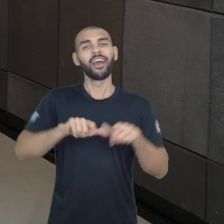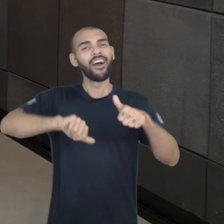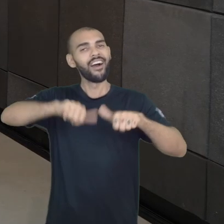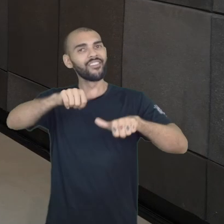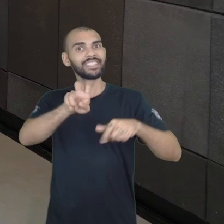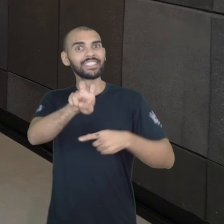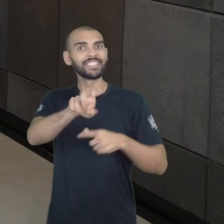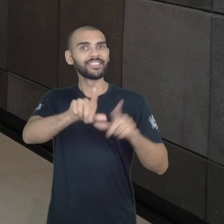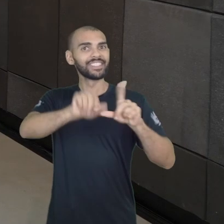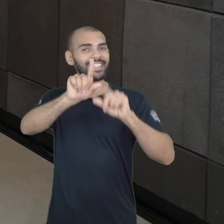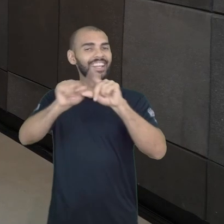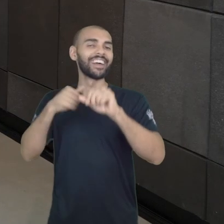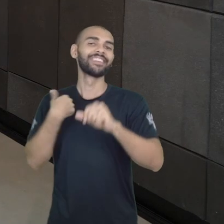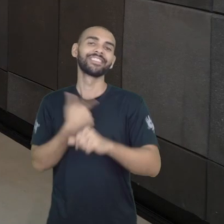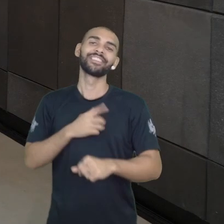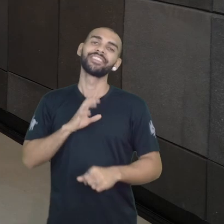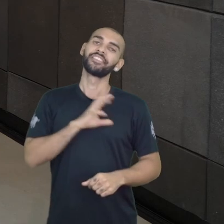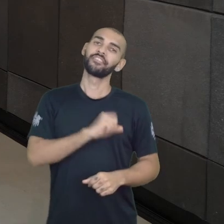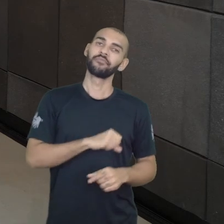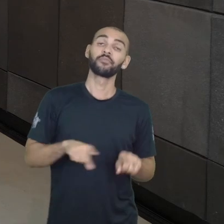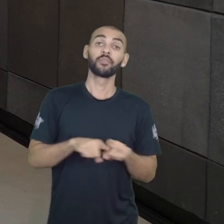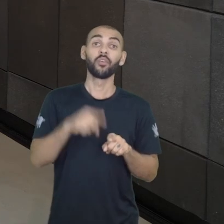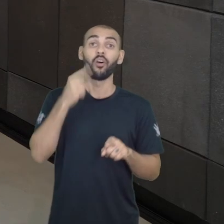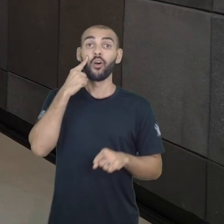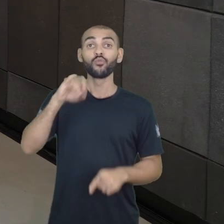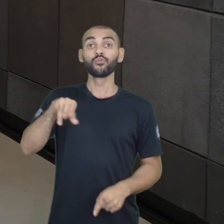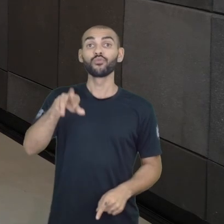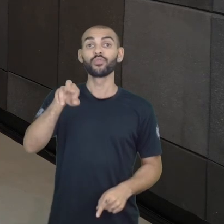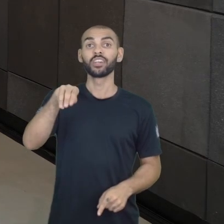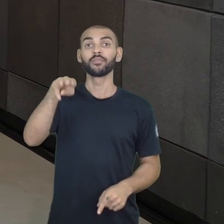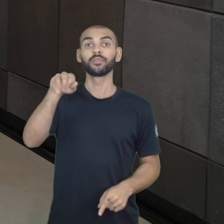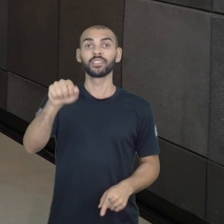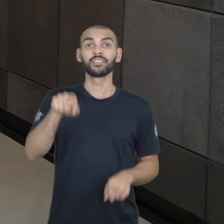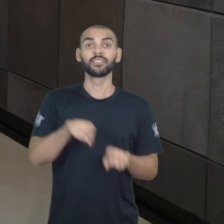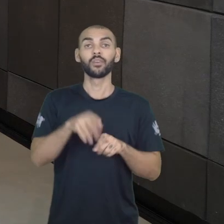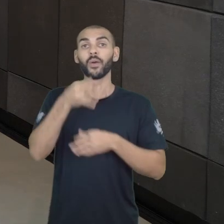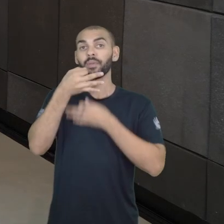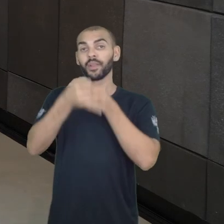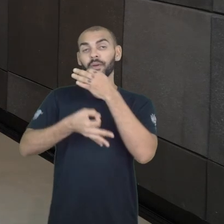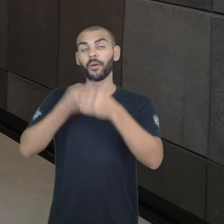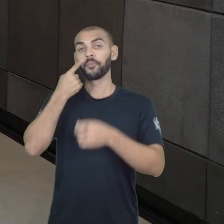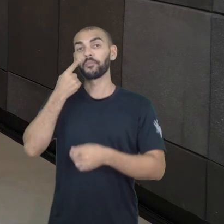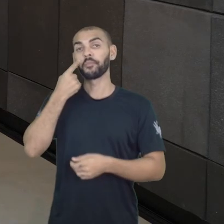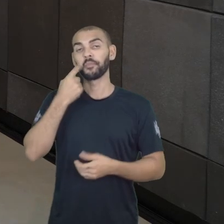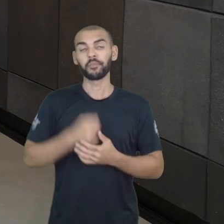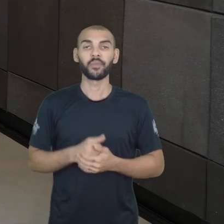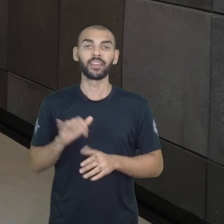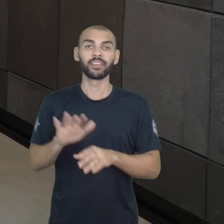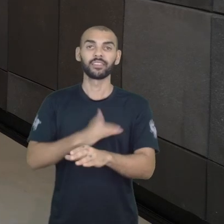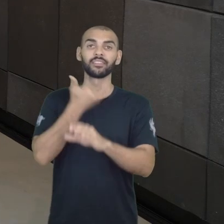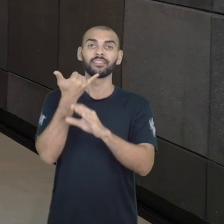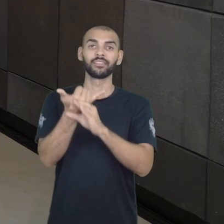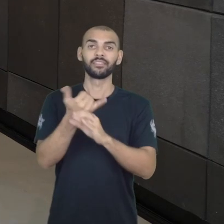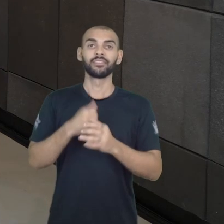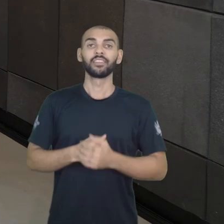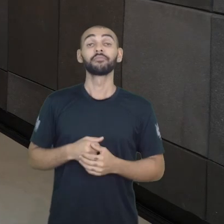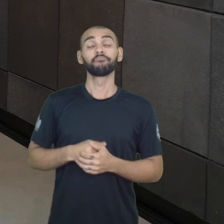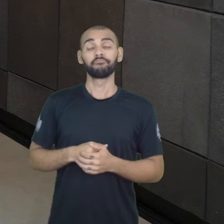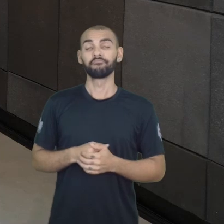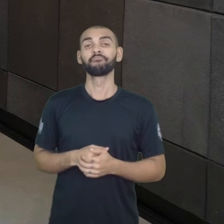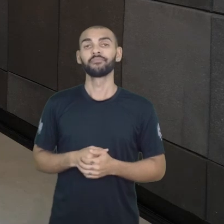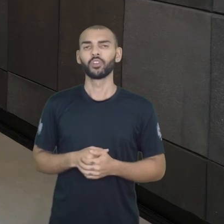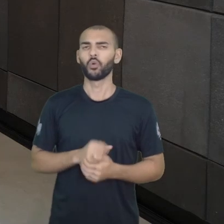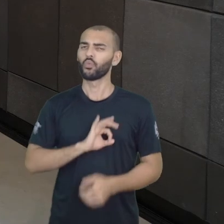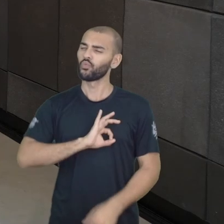estrelas na avaliação, porque a gente ama estrelas. E faça como a Jurema Ribeiro do Nascimento, que deixou um comentário pra gente lá no YouTube.